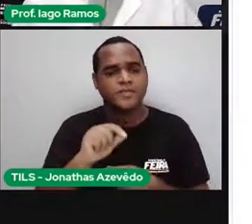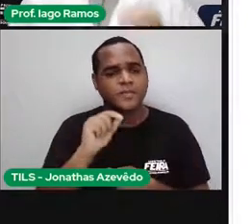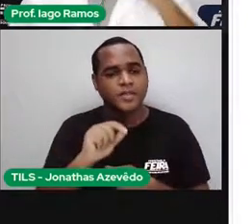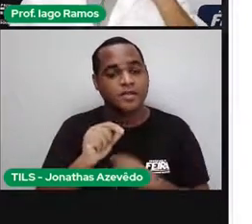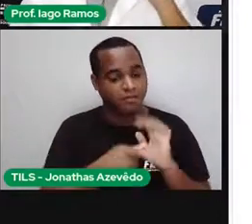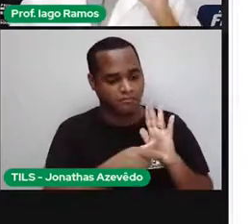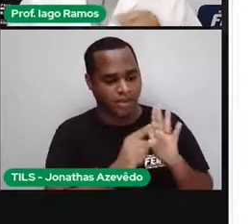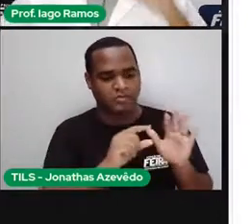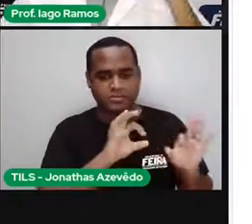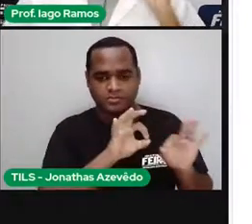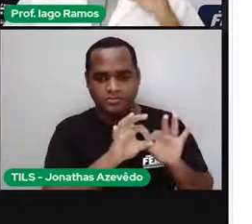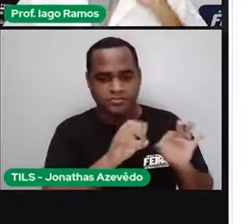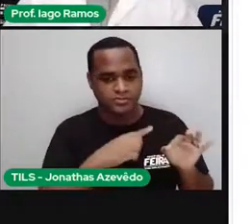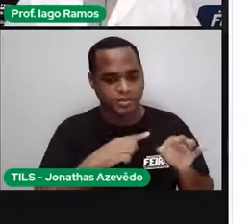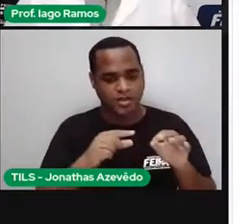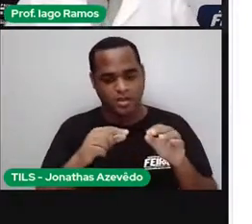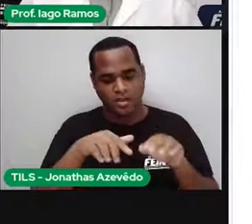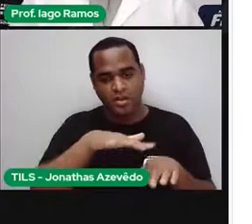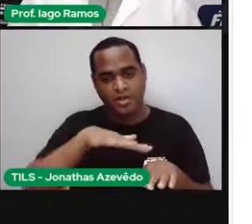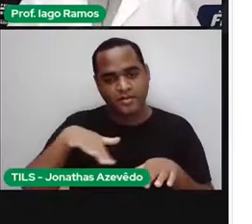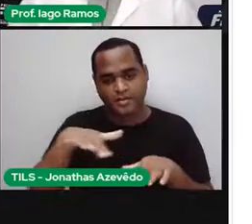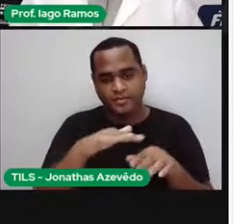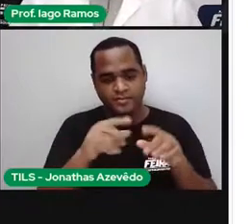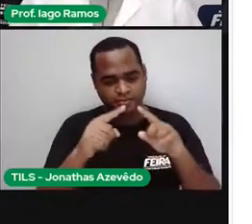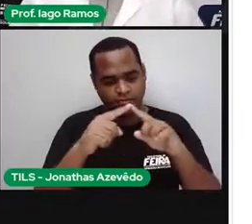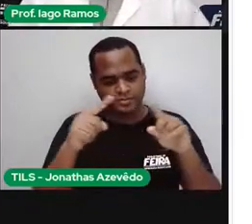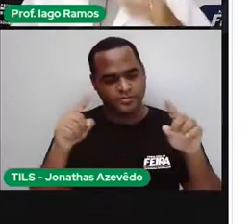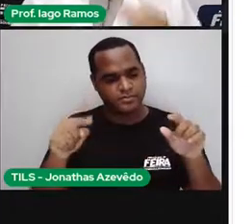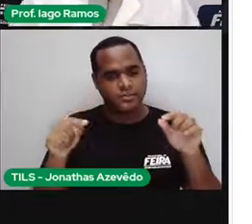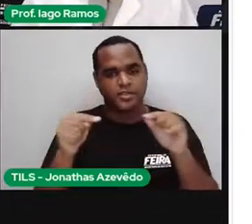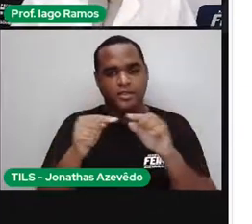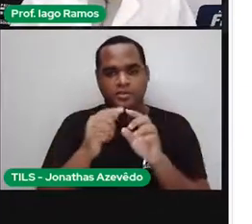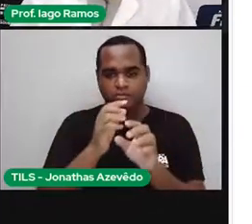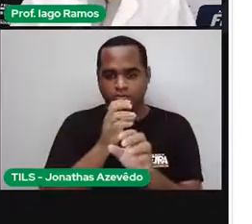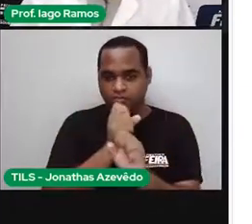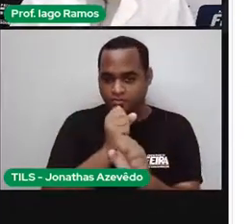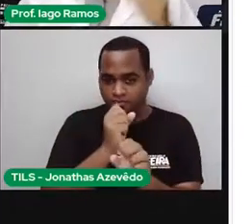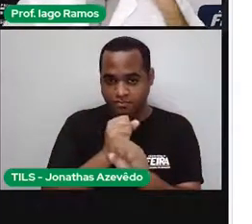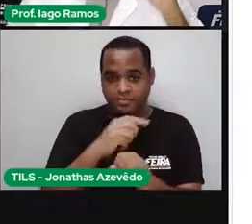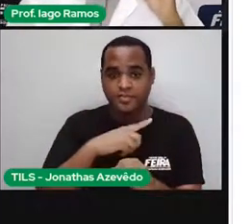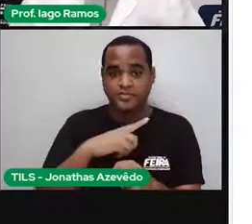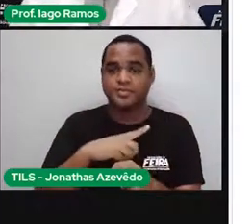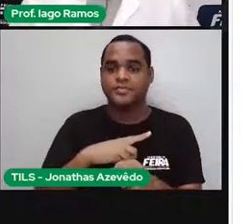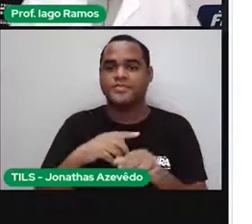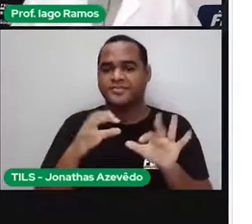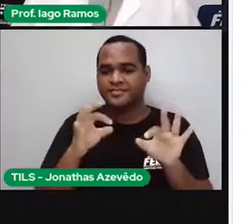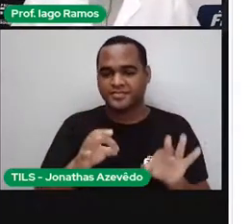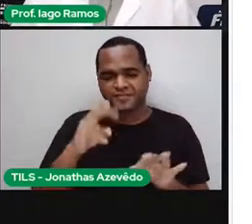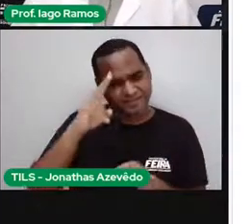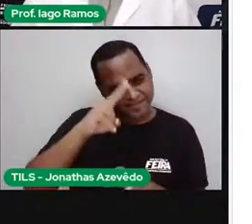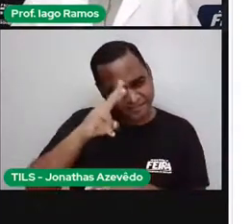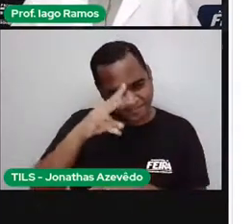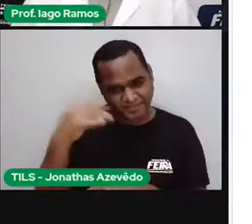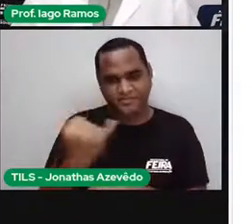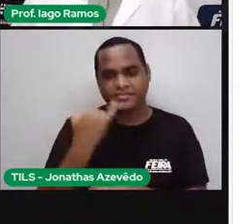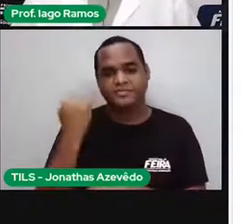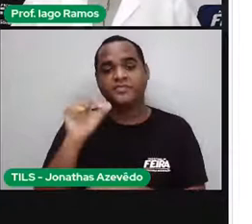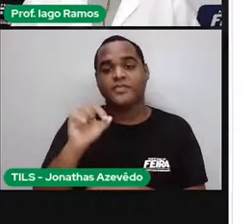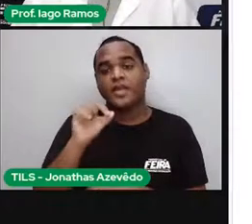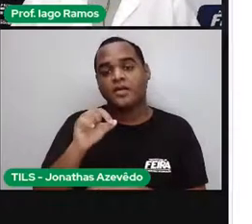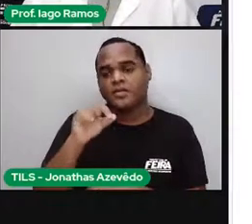já estudou que é área de retângulos tá bom Bora relembrar Olha só